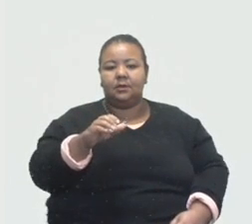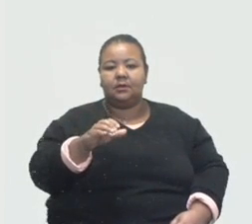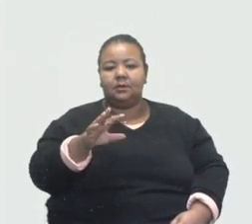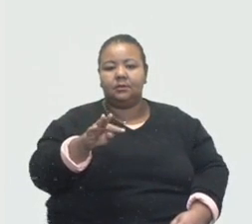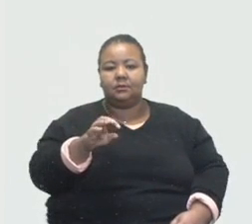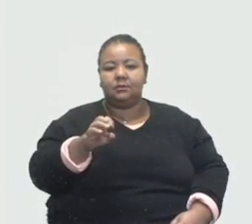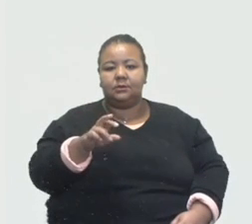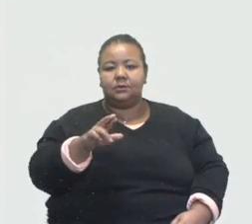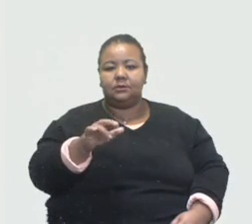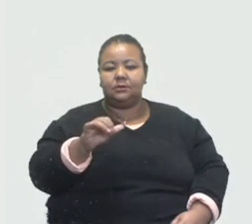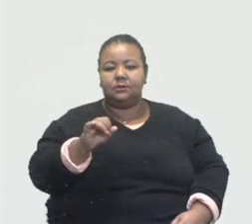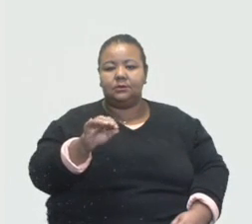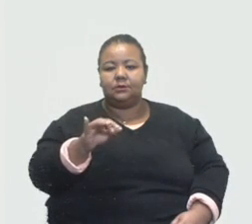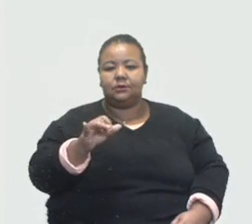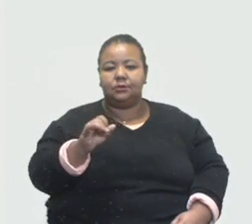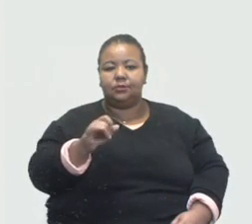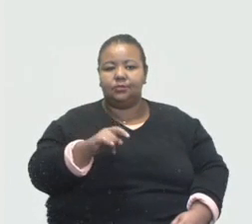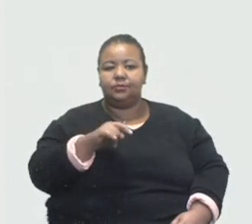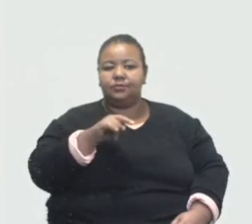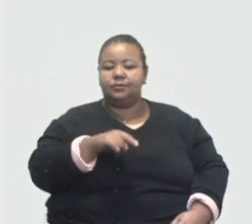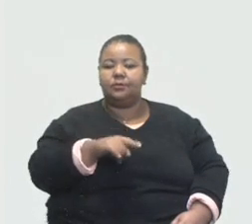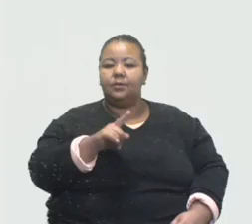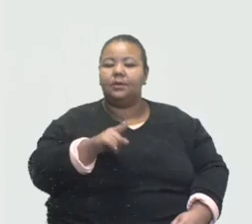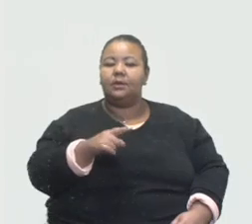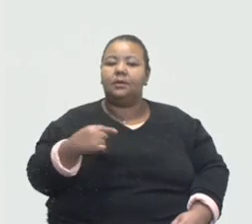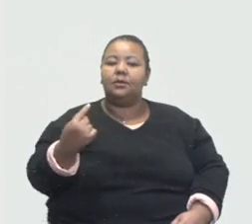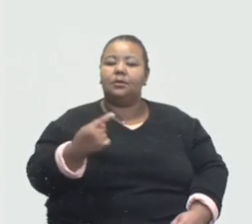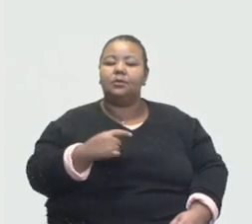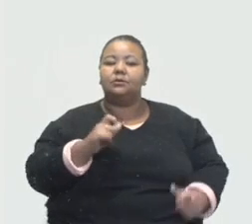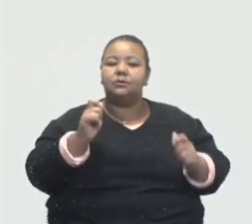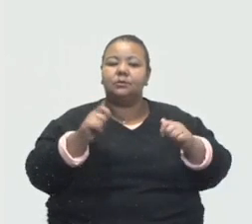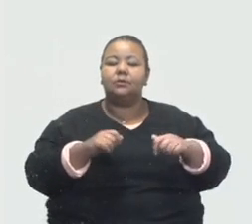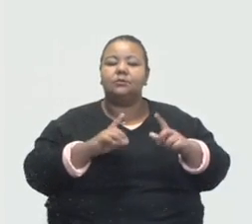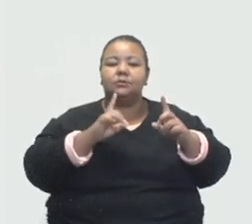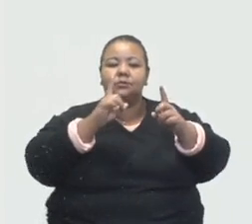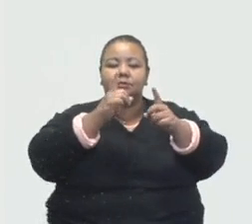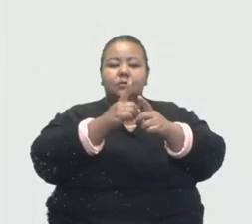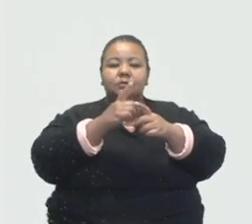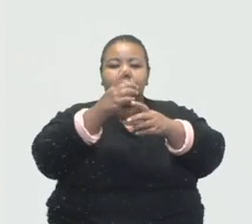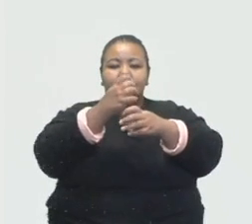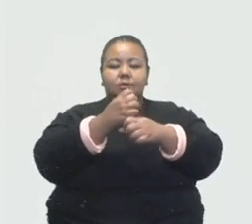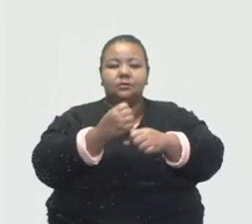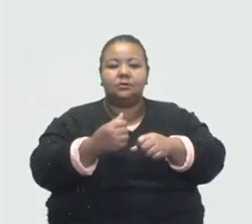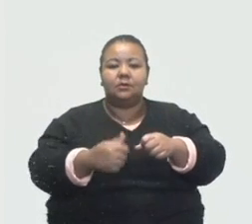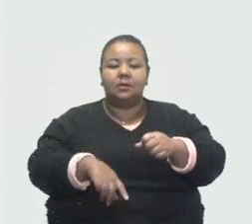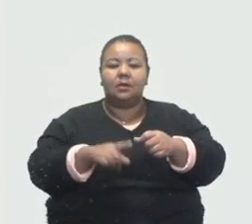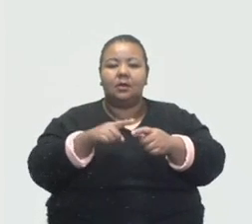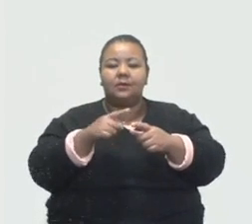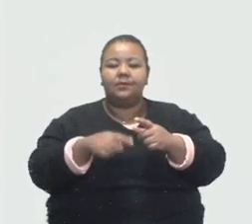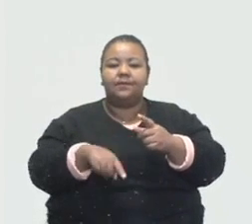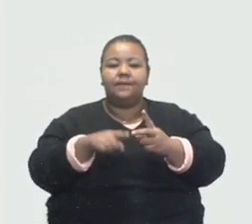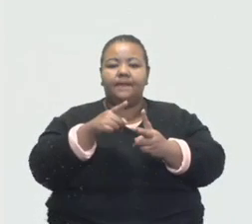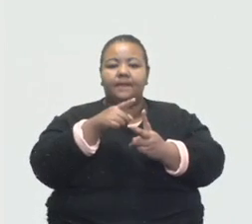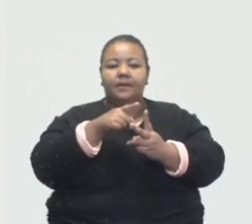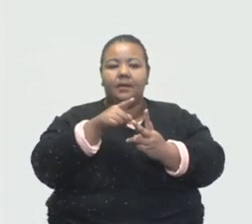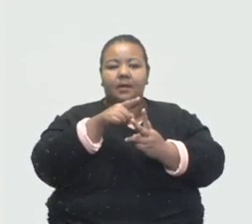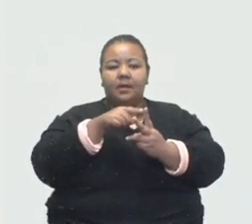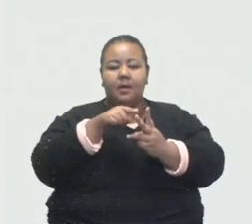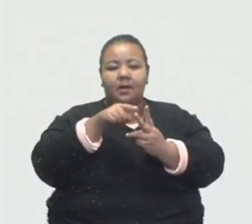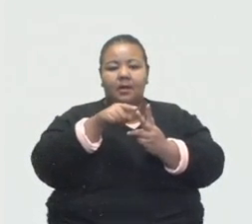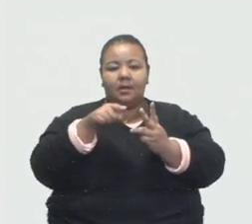característico. A partir do polinômio característico, nós podemos encontrar agora as suas raízes. As raízes do